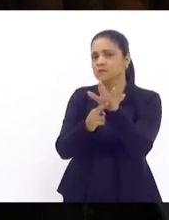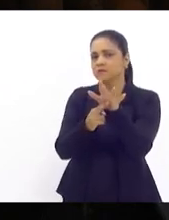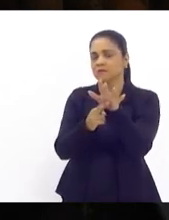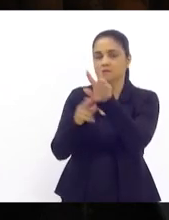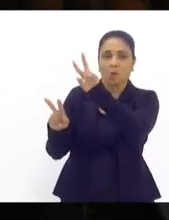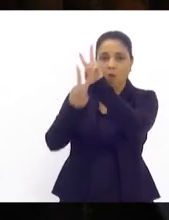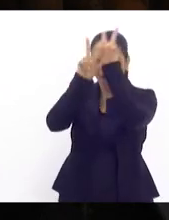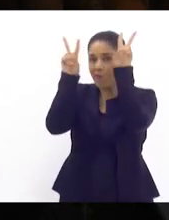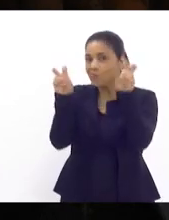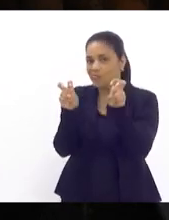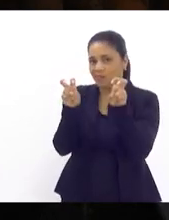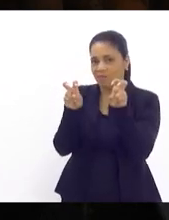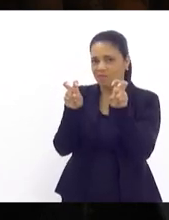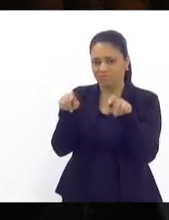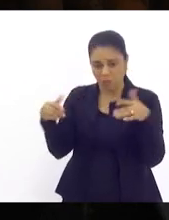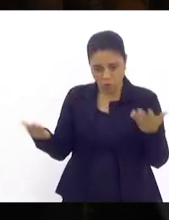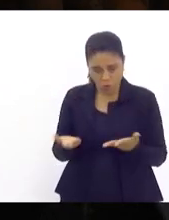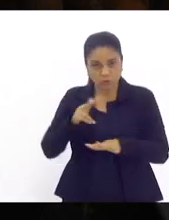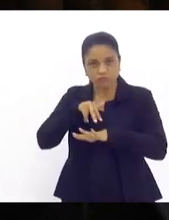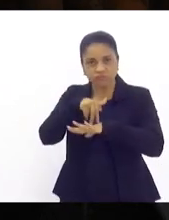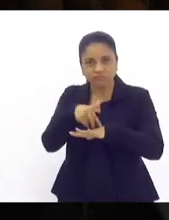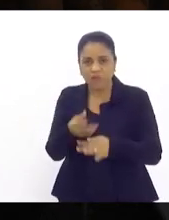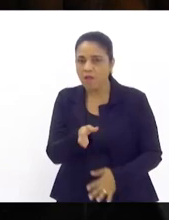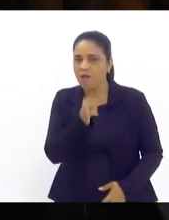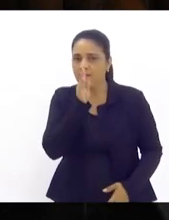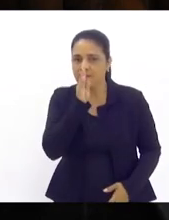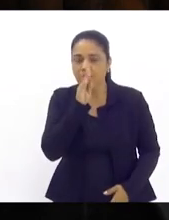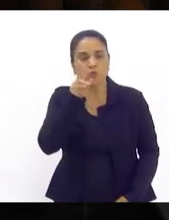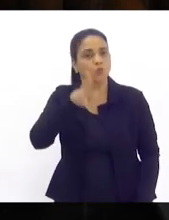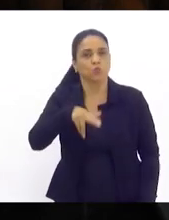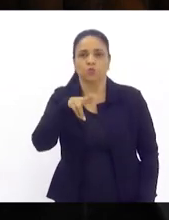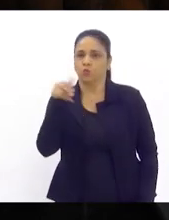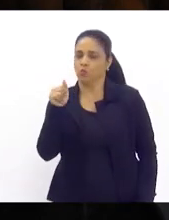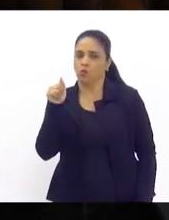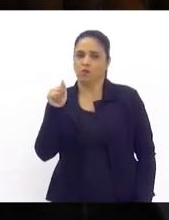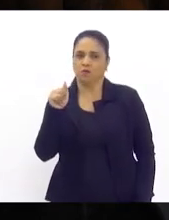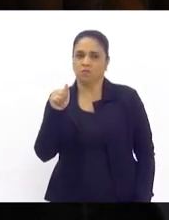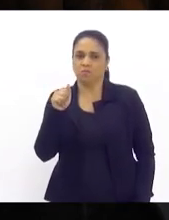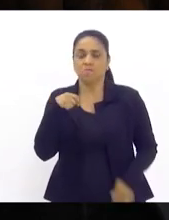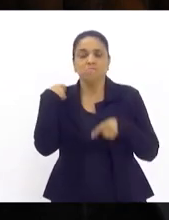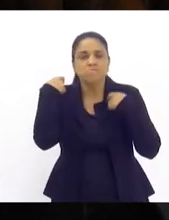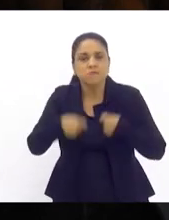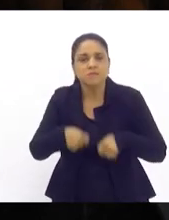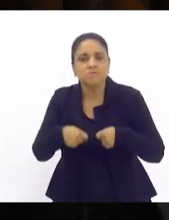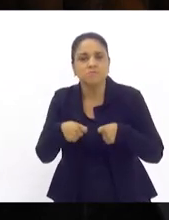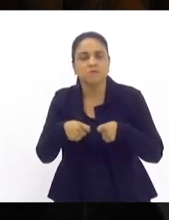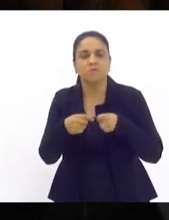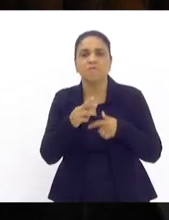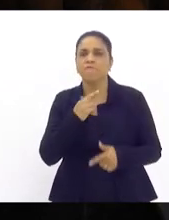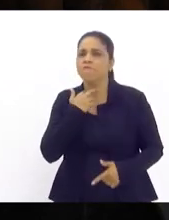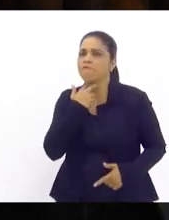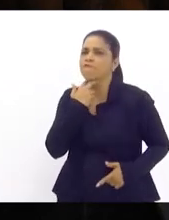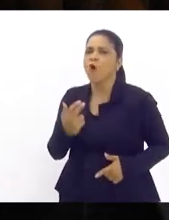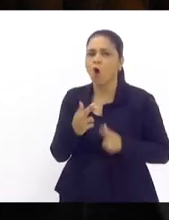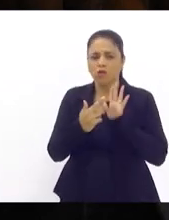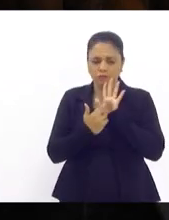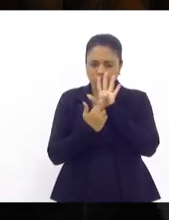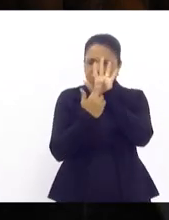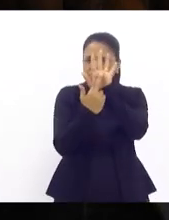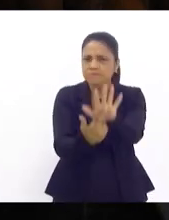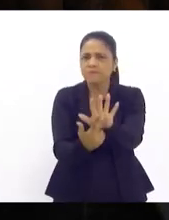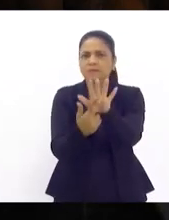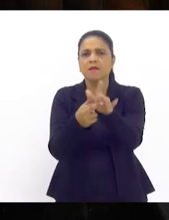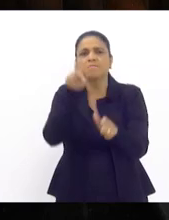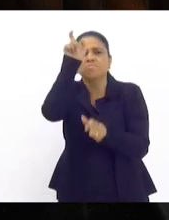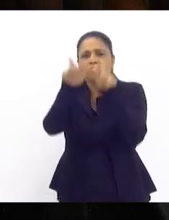não podemos nos calar para esta realidade. Cada vez mais, nós precisamos ser e dar voz a estas pessoas que